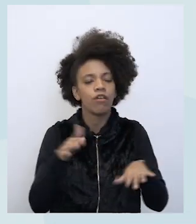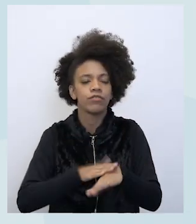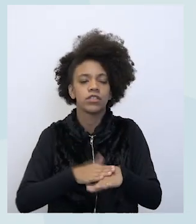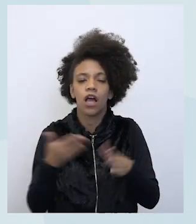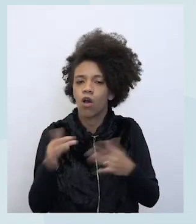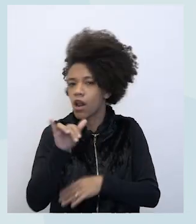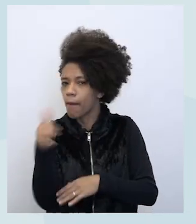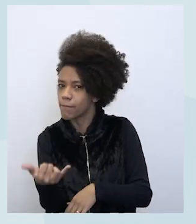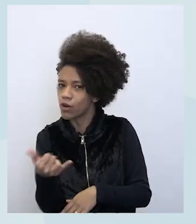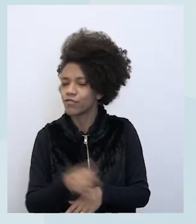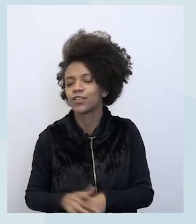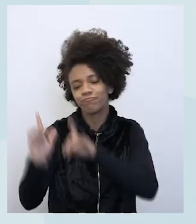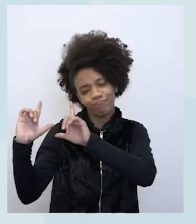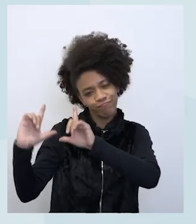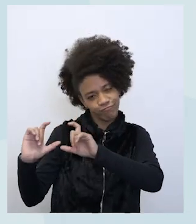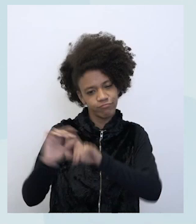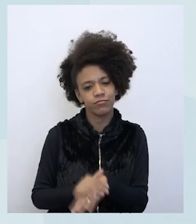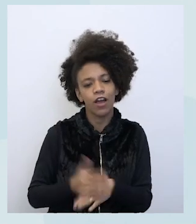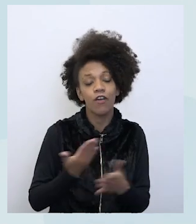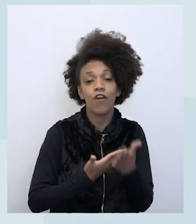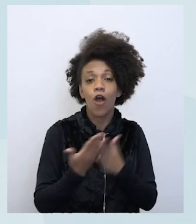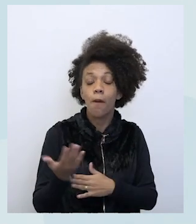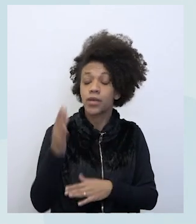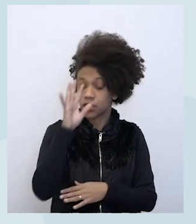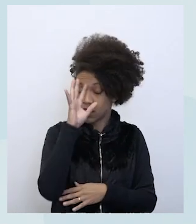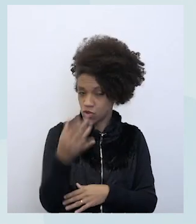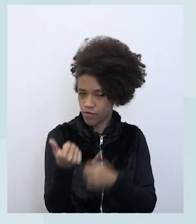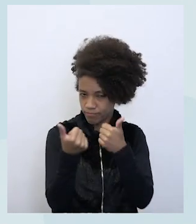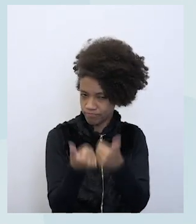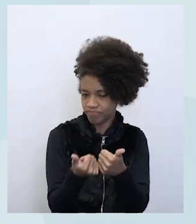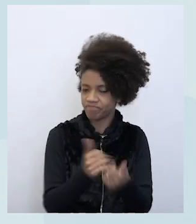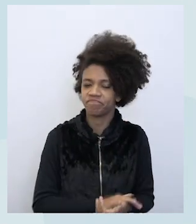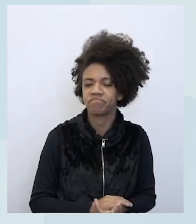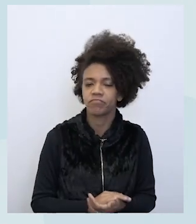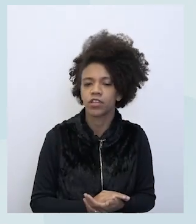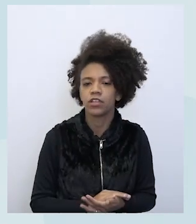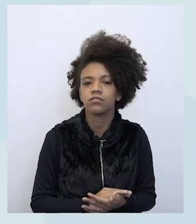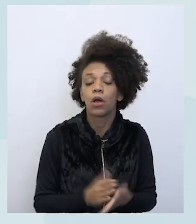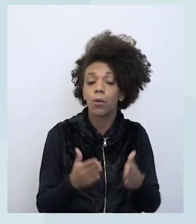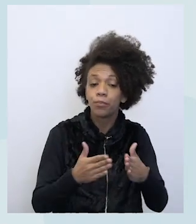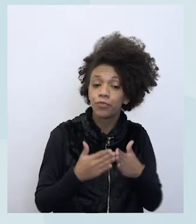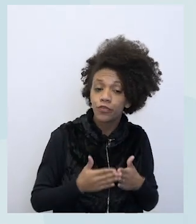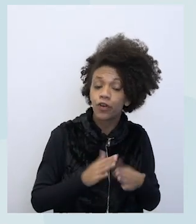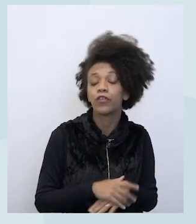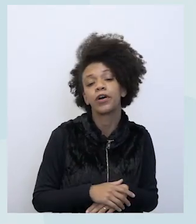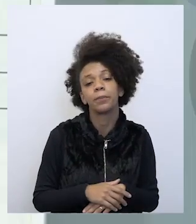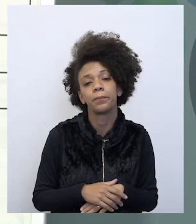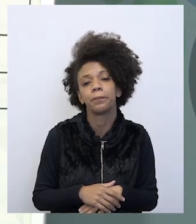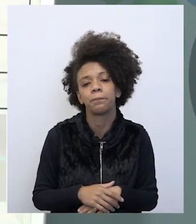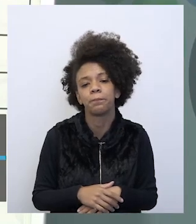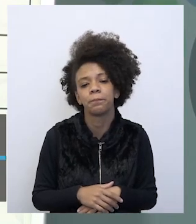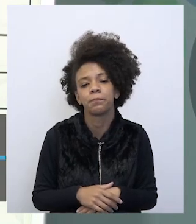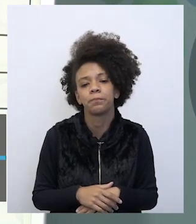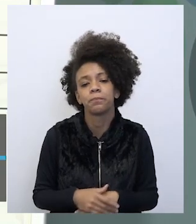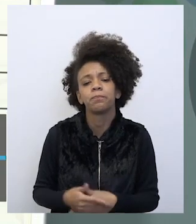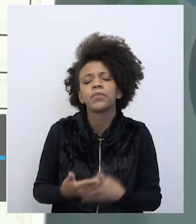aproveita o momento e tira o print, que eu vou começar a resolver aqui. Tudo bem? Então, vamos lá comigo, por favor, aqui no Flipchart.